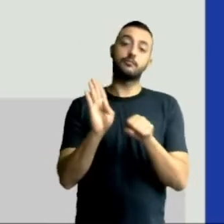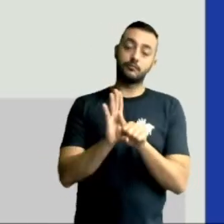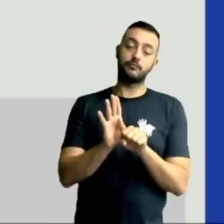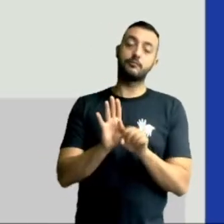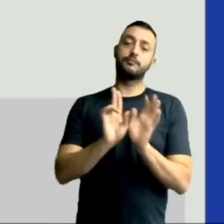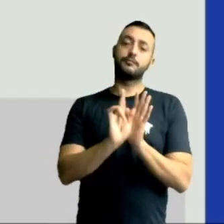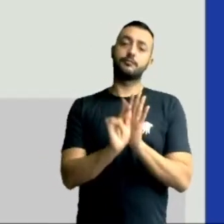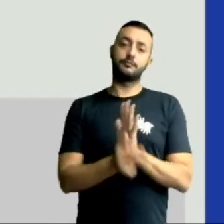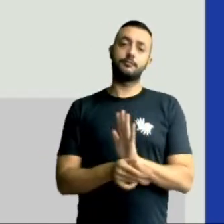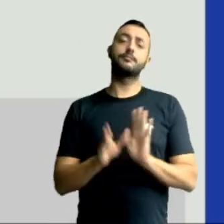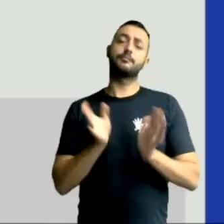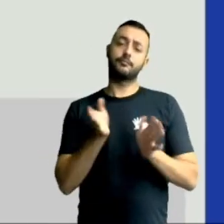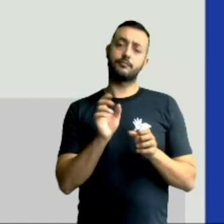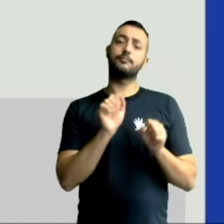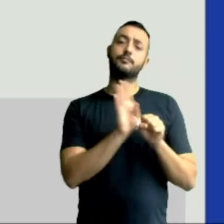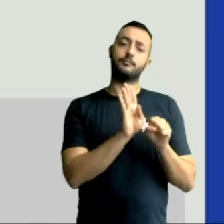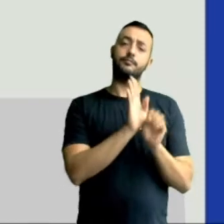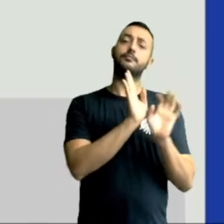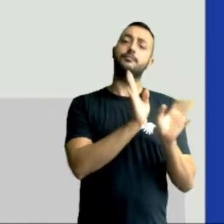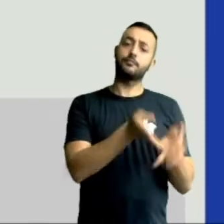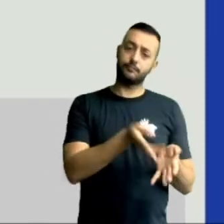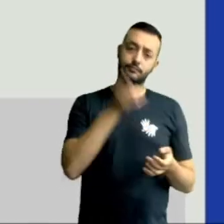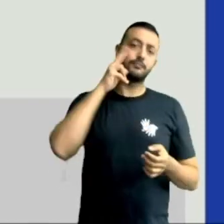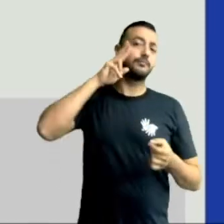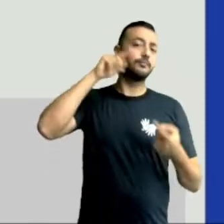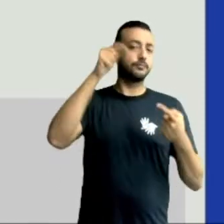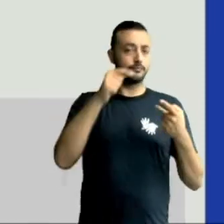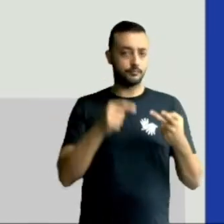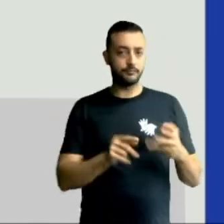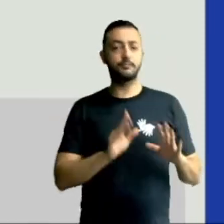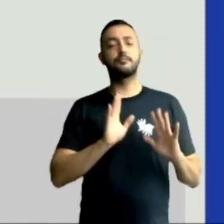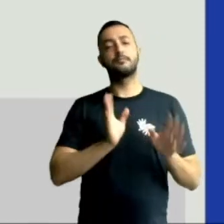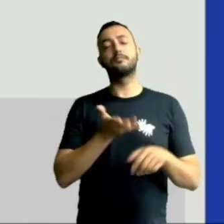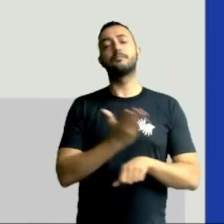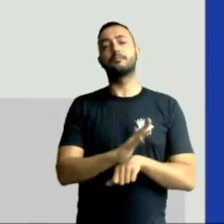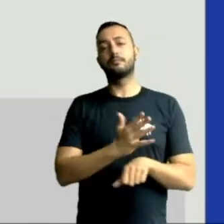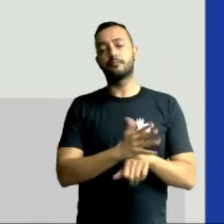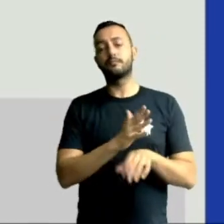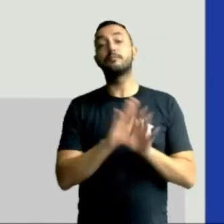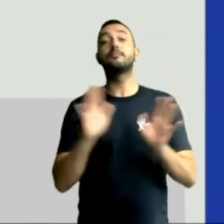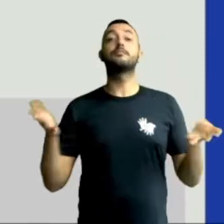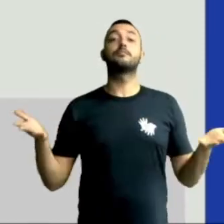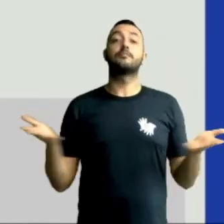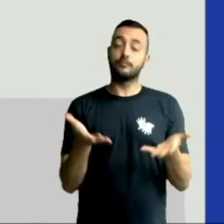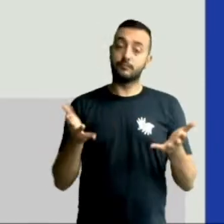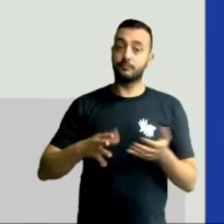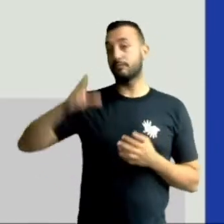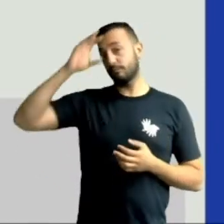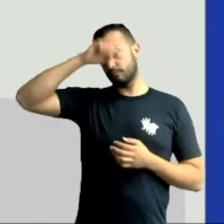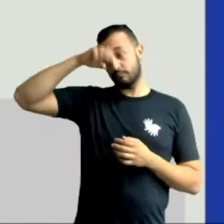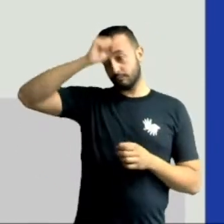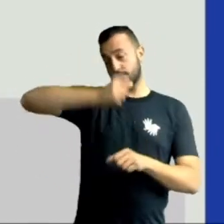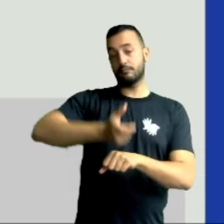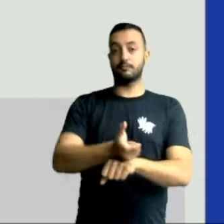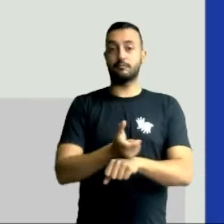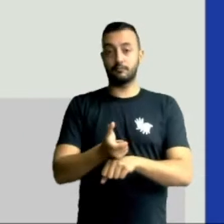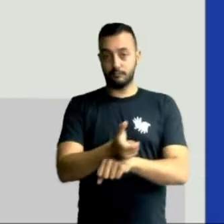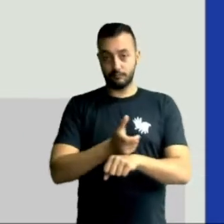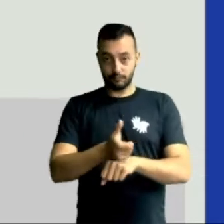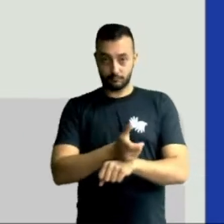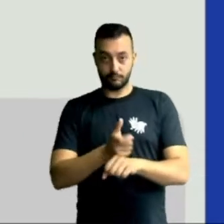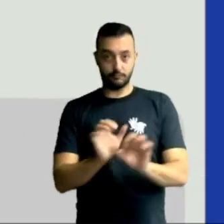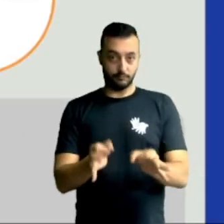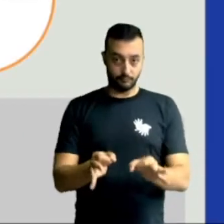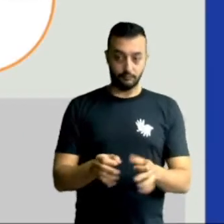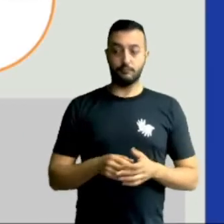aí os substantivos, já revisamos, realizamos exercícios e hoje vamos ver um pouquinho aí dos adjetivos,